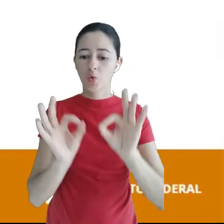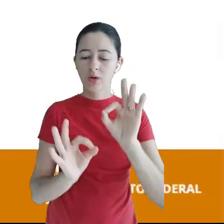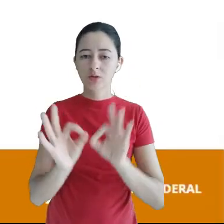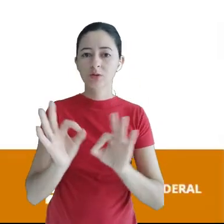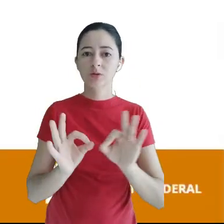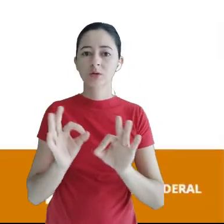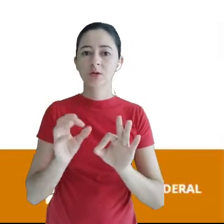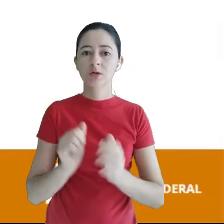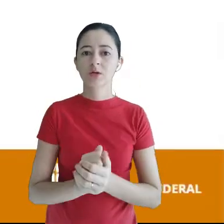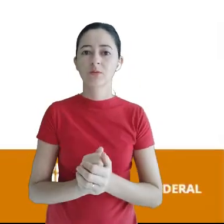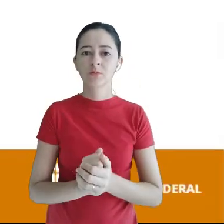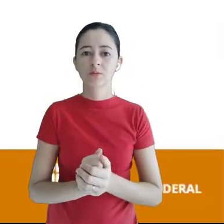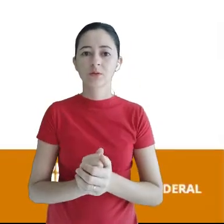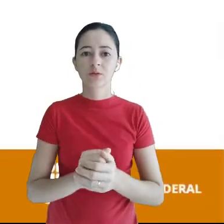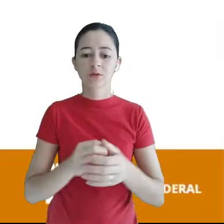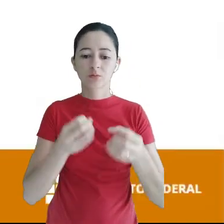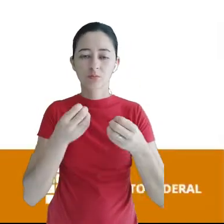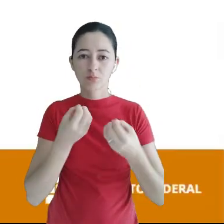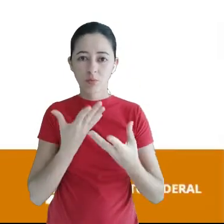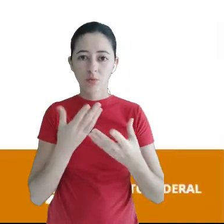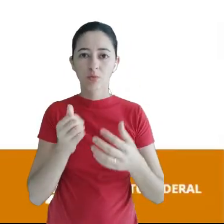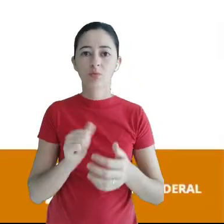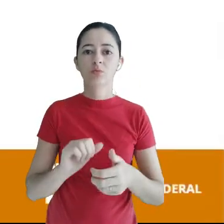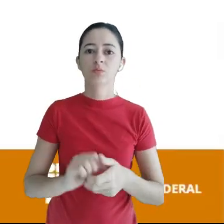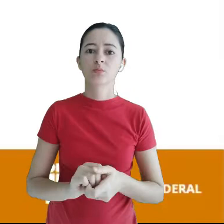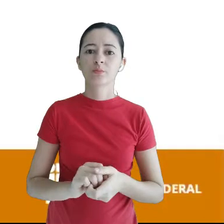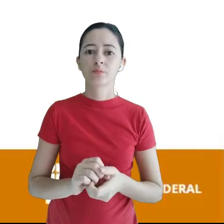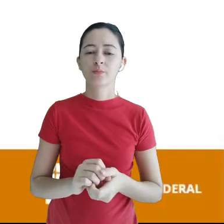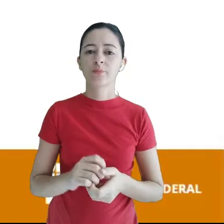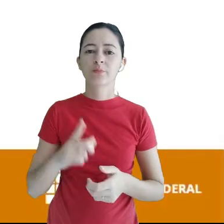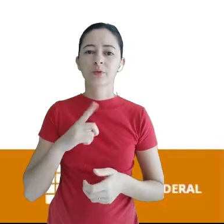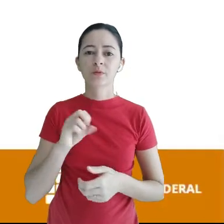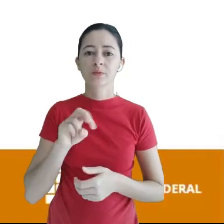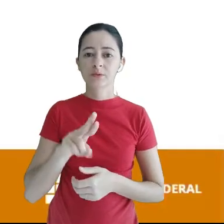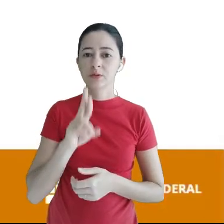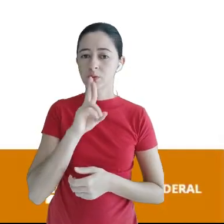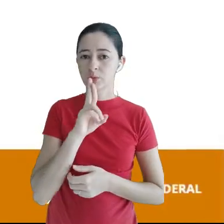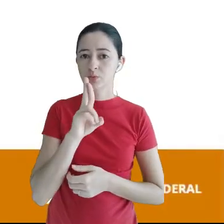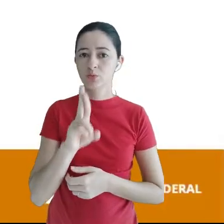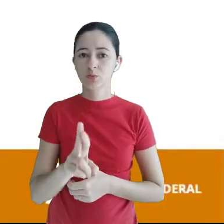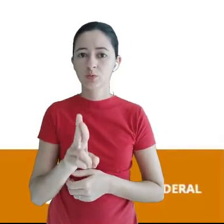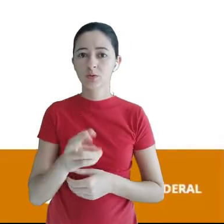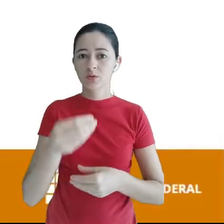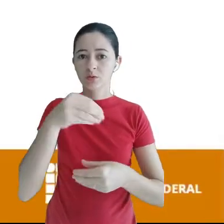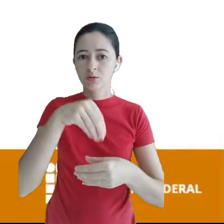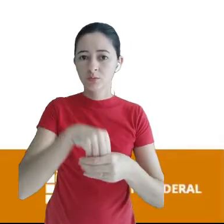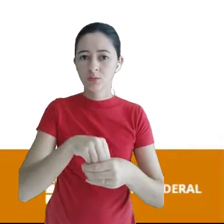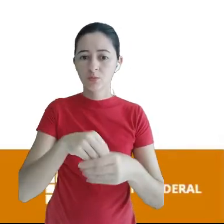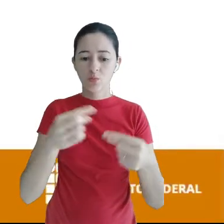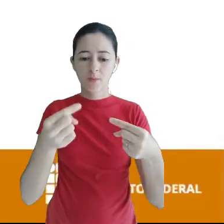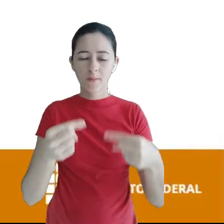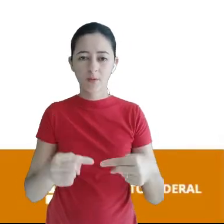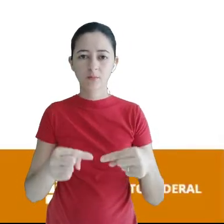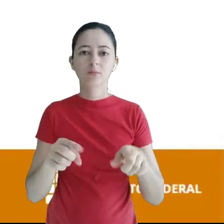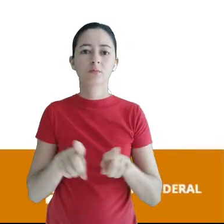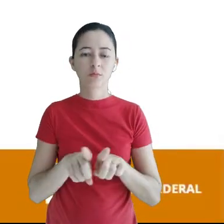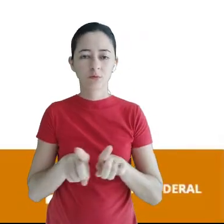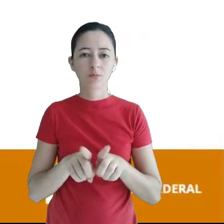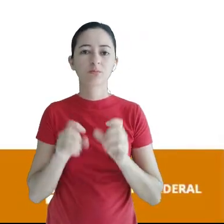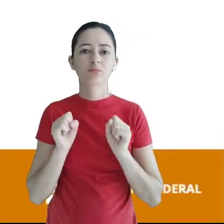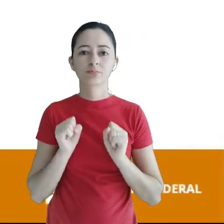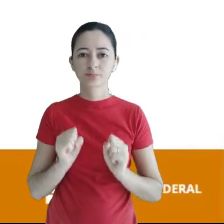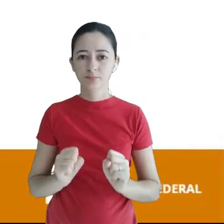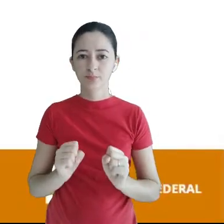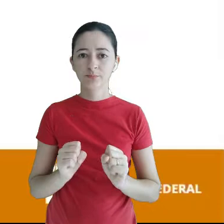ou não. Certo? Se você cria o resultado como um atributo de partida, funciona?